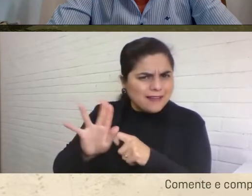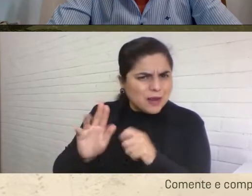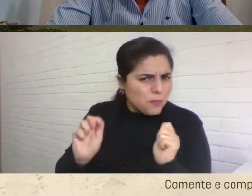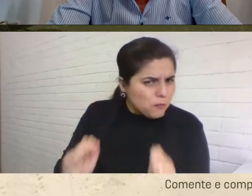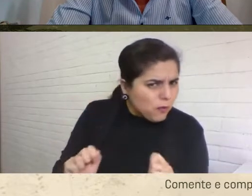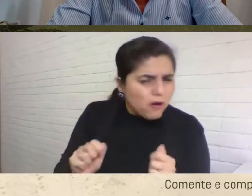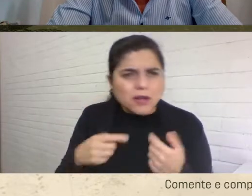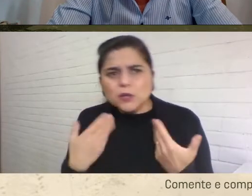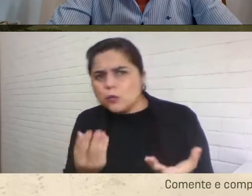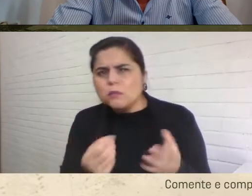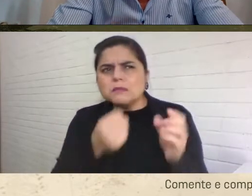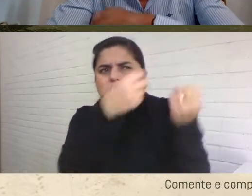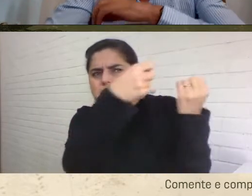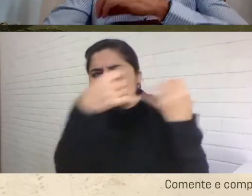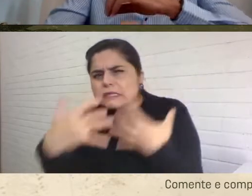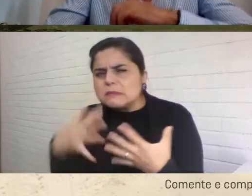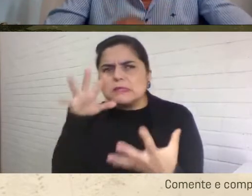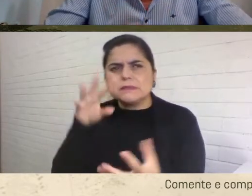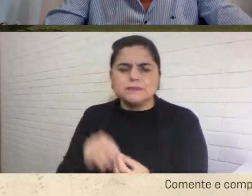doutor.